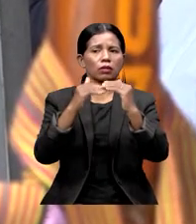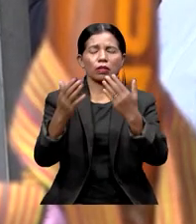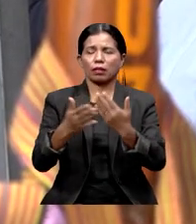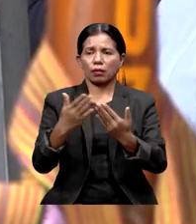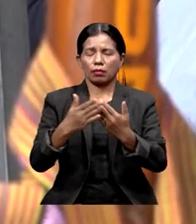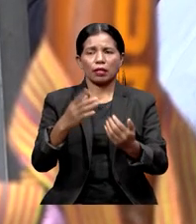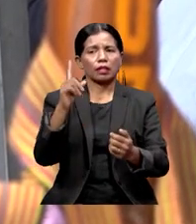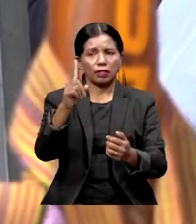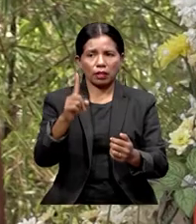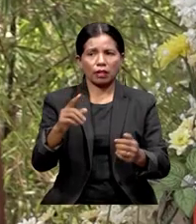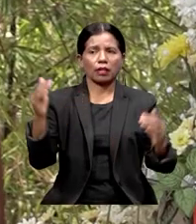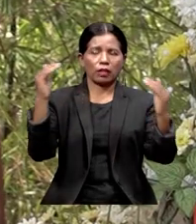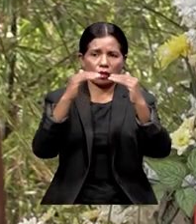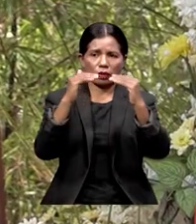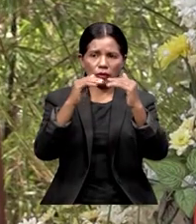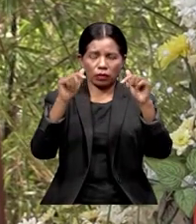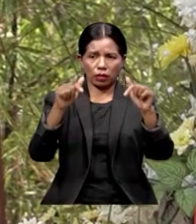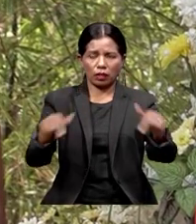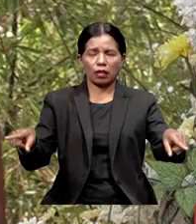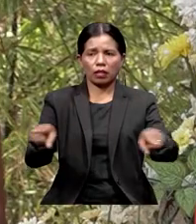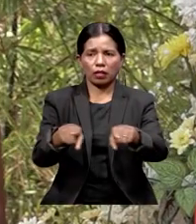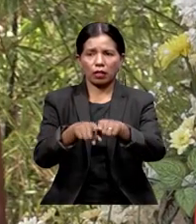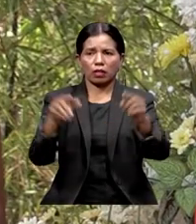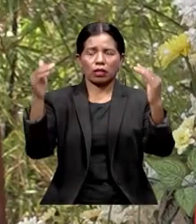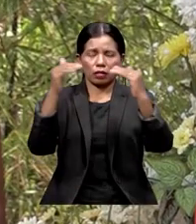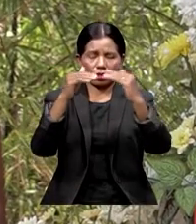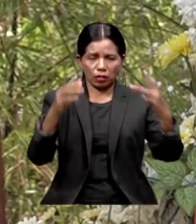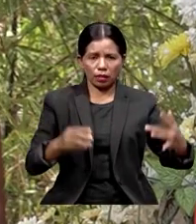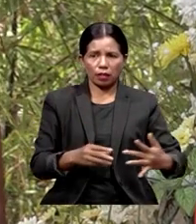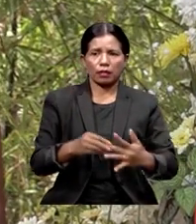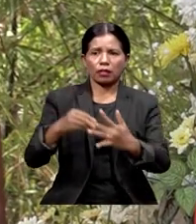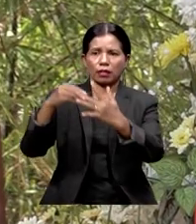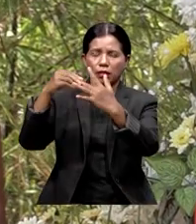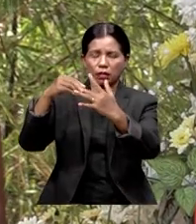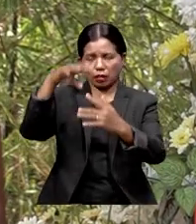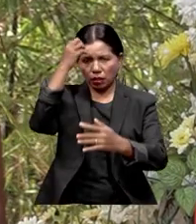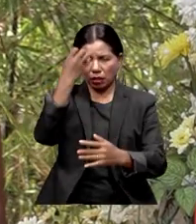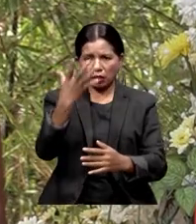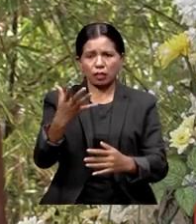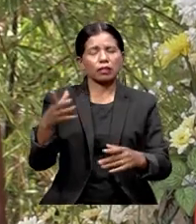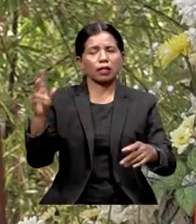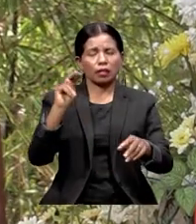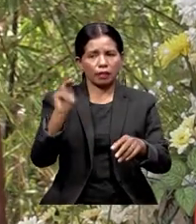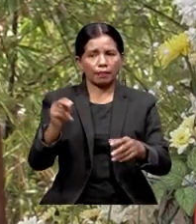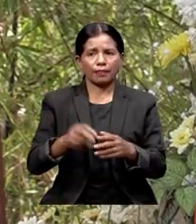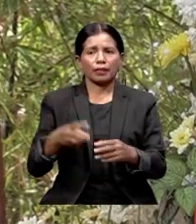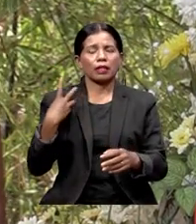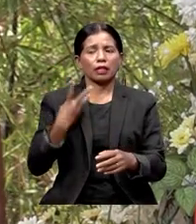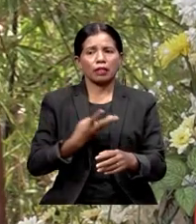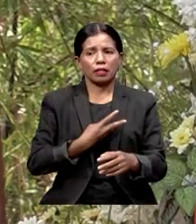ida encontro ida ne nuda encontro spesial ka graça ni an Ite de